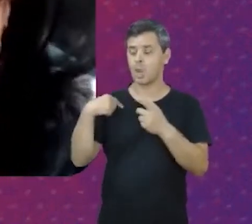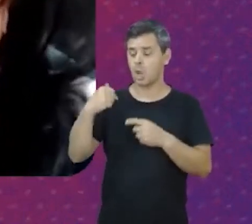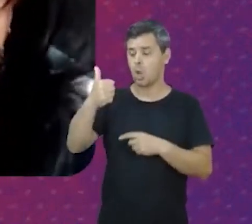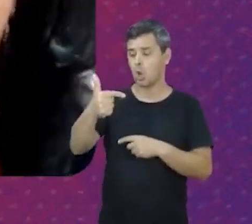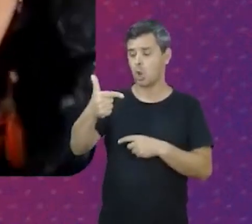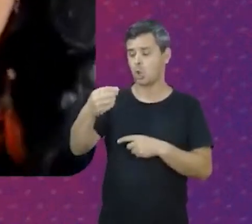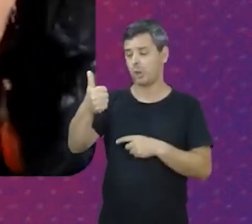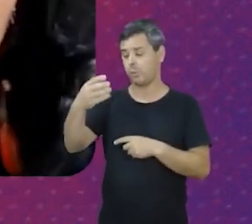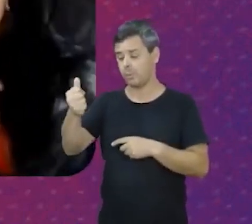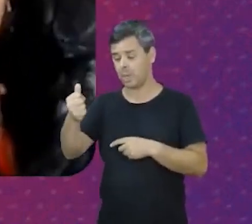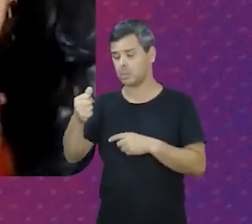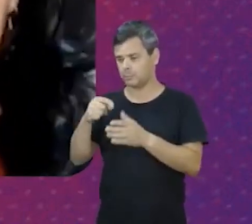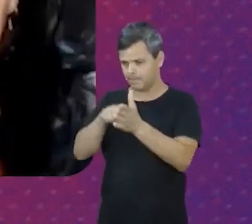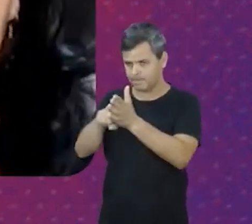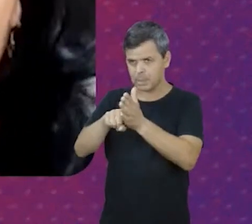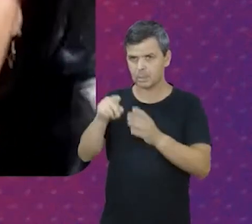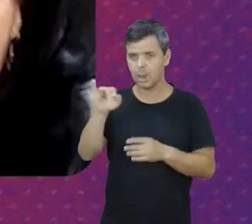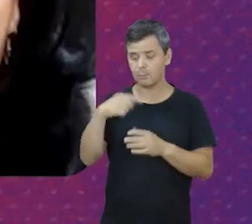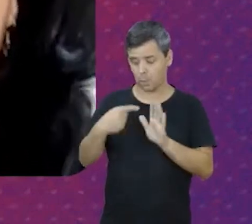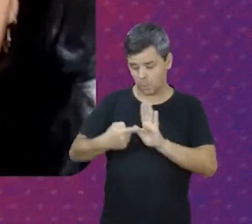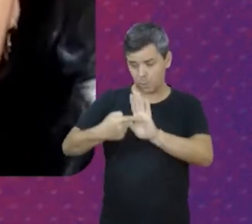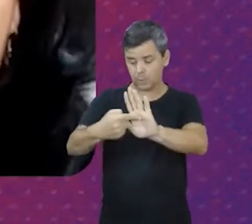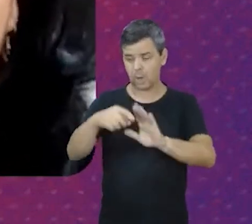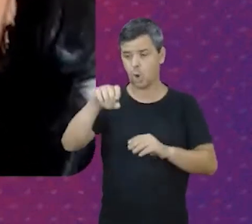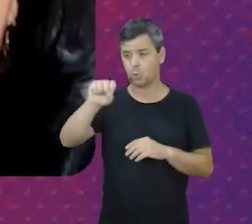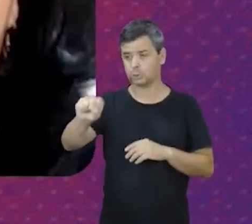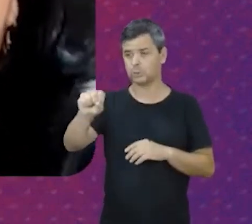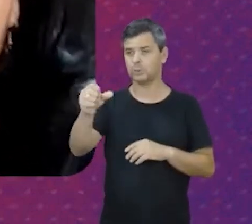realizado o censo anterior, foram contados